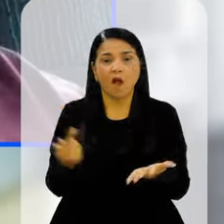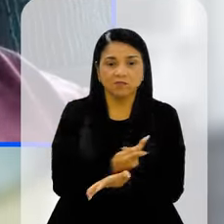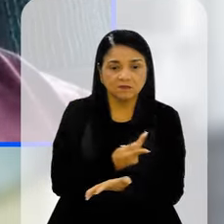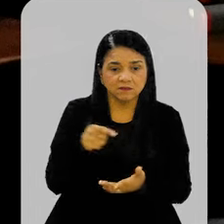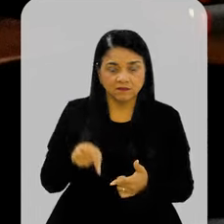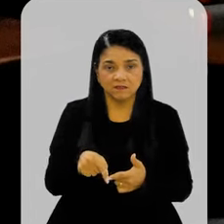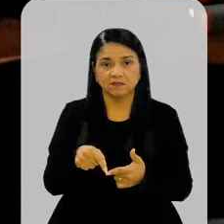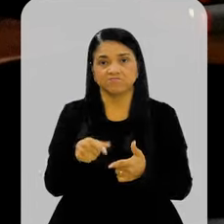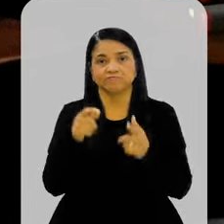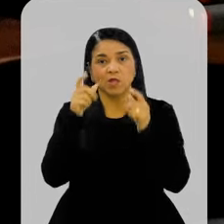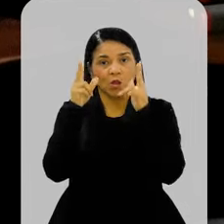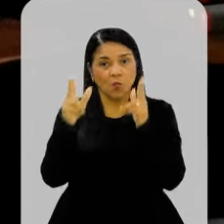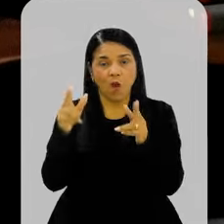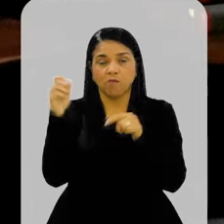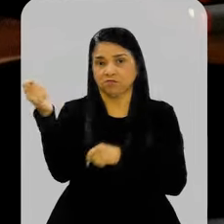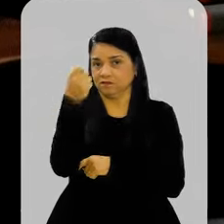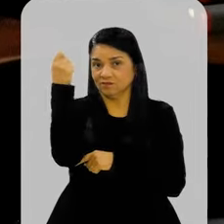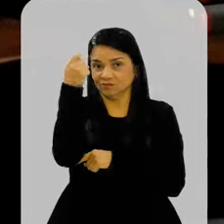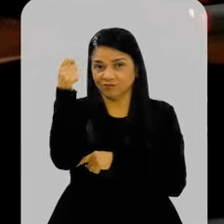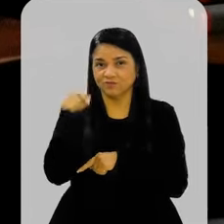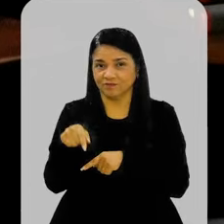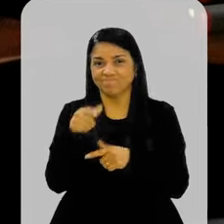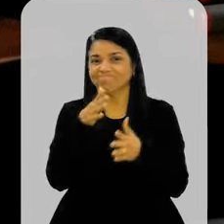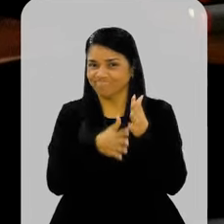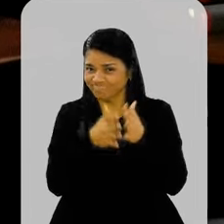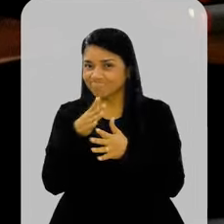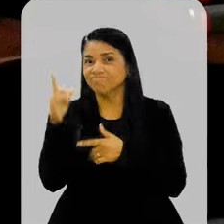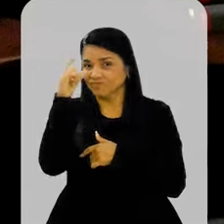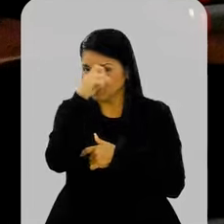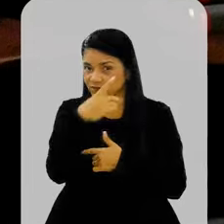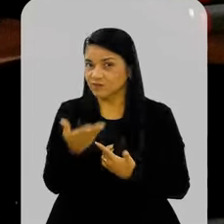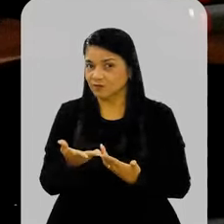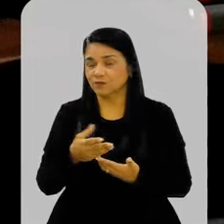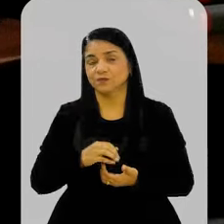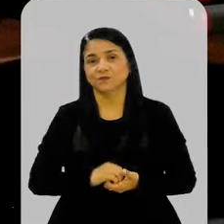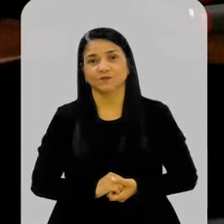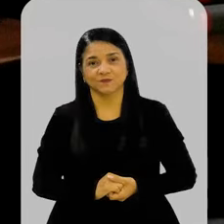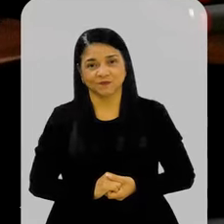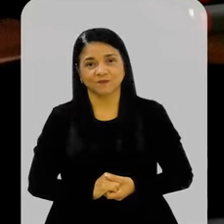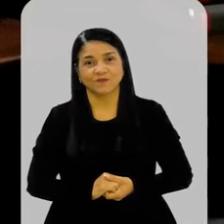Se acontecesse uma tragédia dessa no Rio de Janeiro, também seria muito complicado, né?